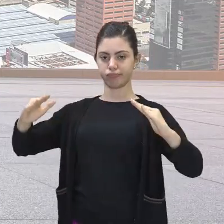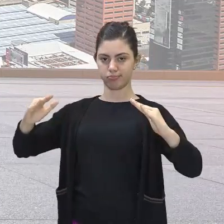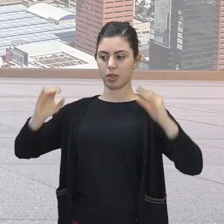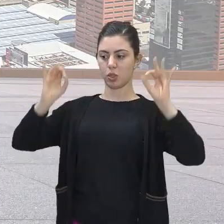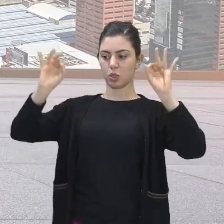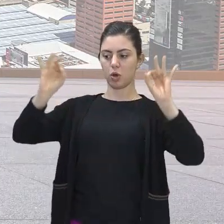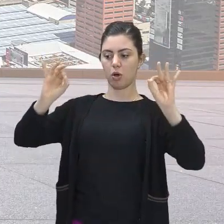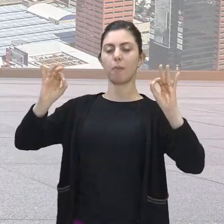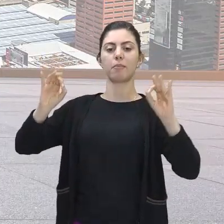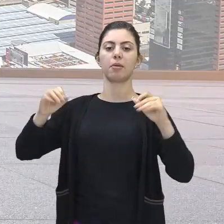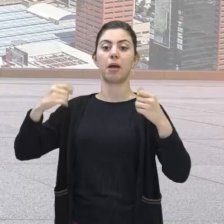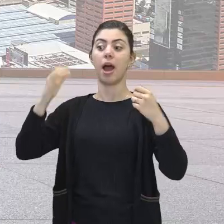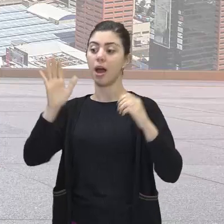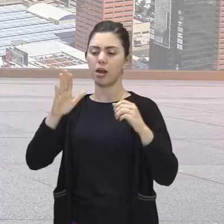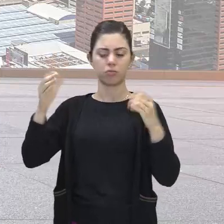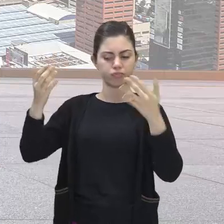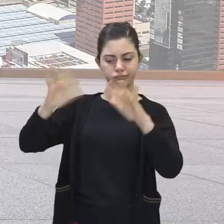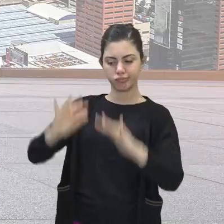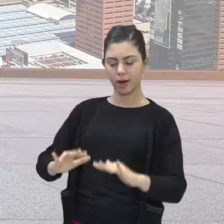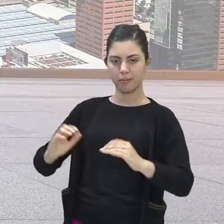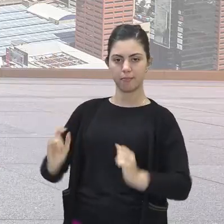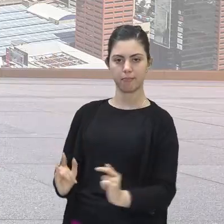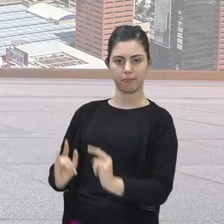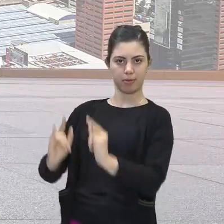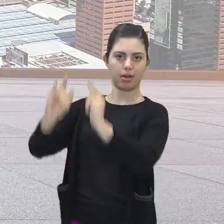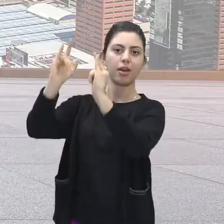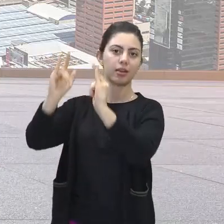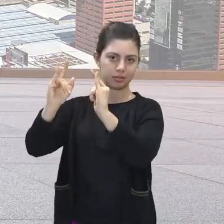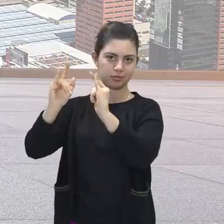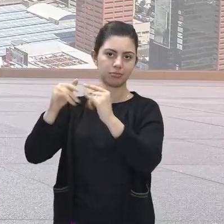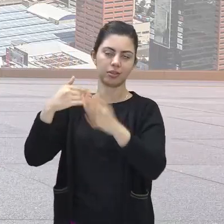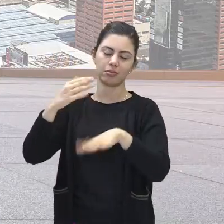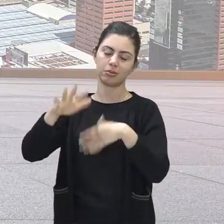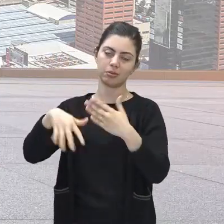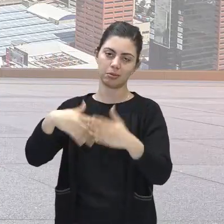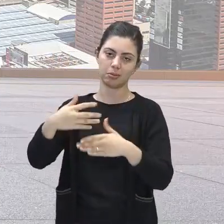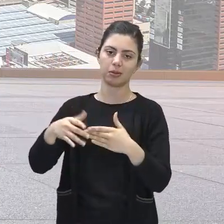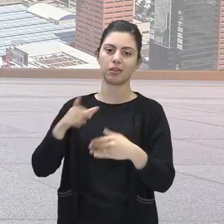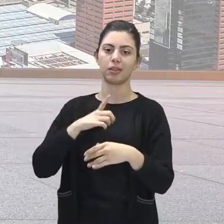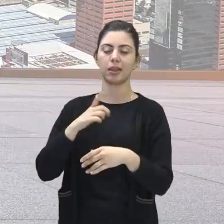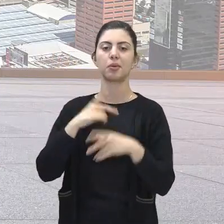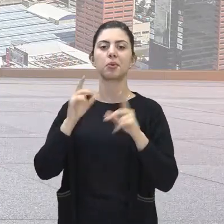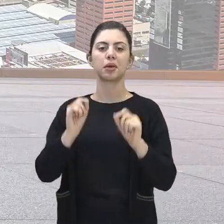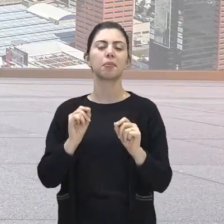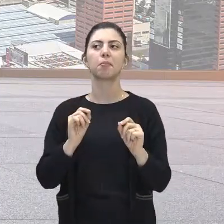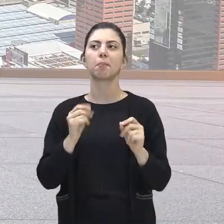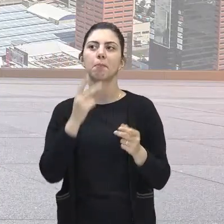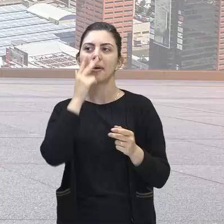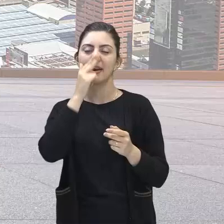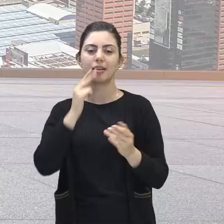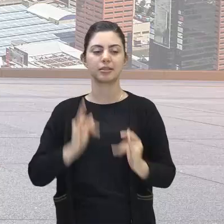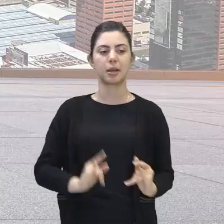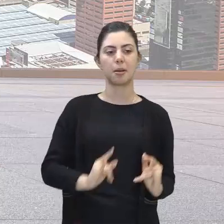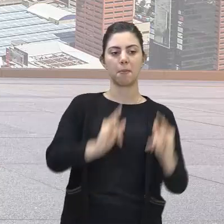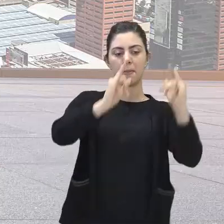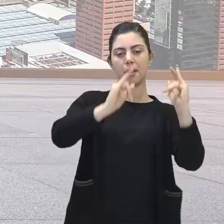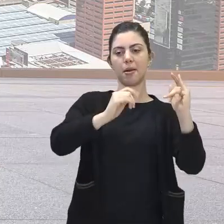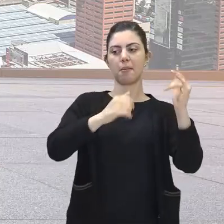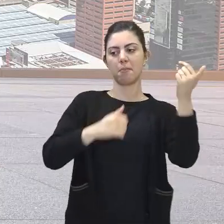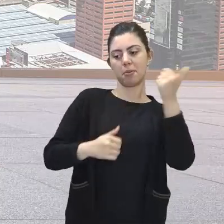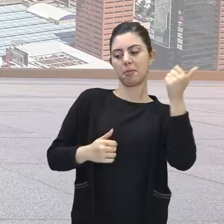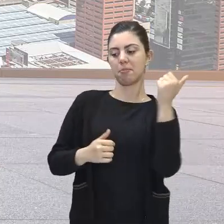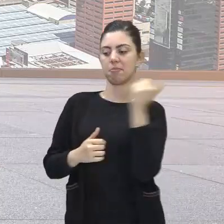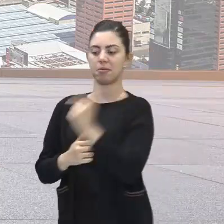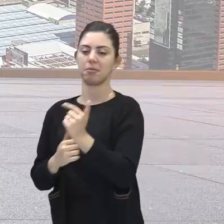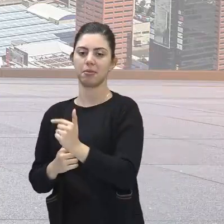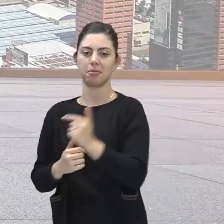maior aqui, bora botar um prédio, e assim sucessivamente, né? Essa eterna competição de quem vai fazer um prédio maior, né? De quem vai fazer